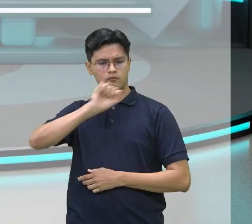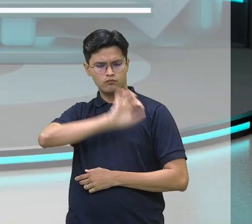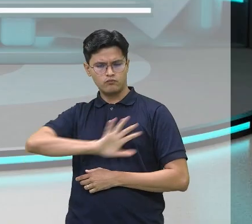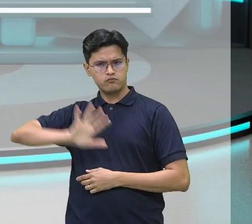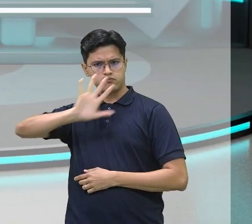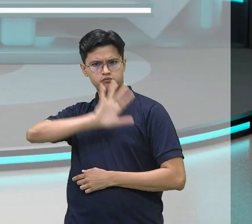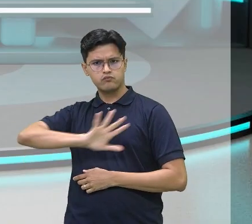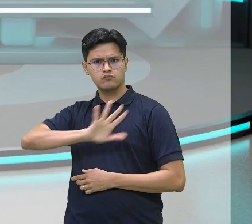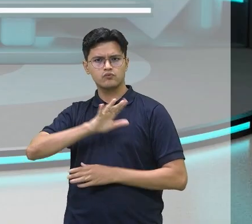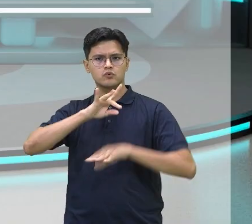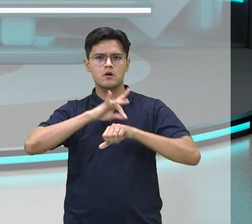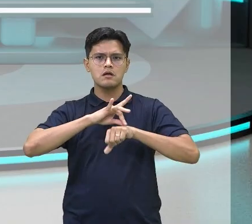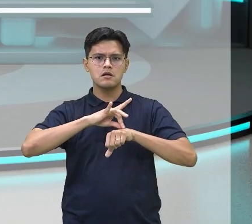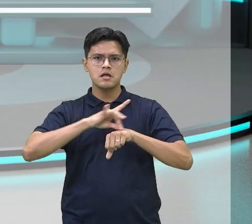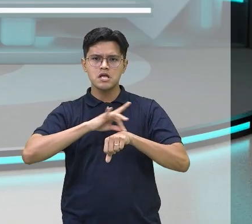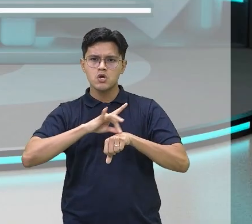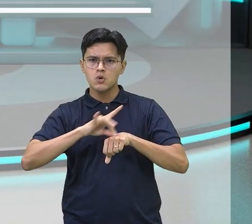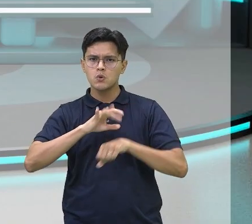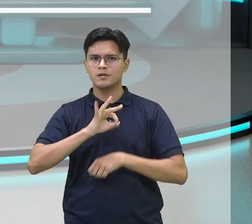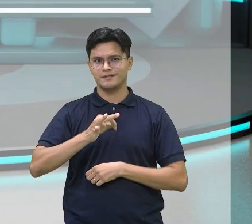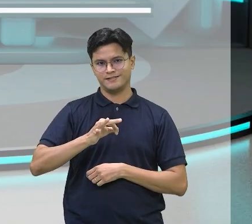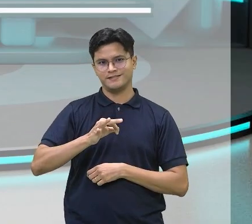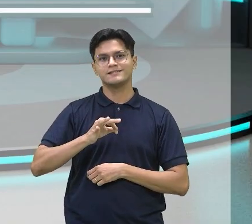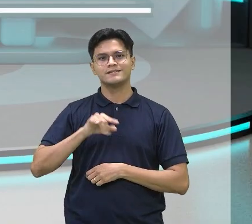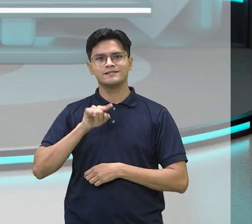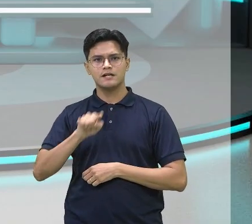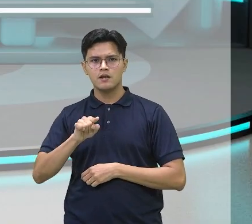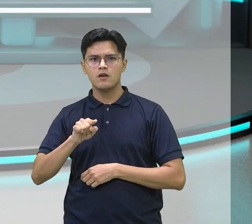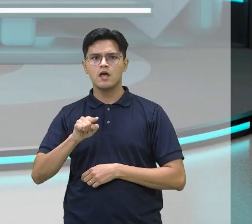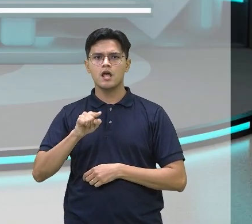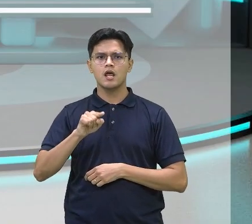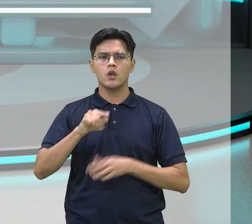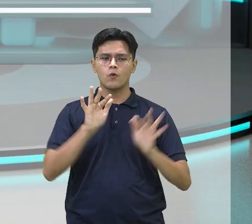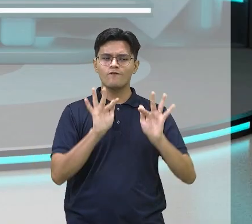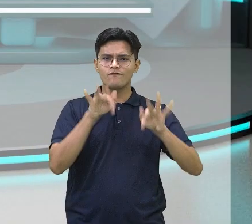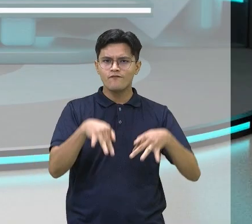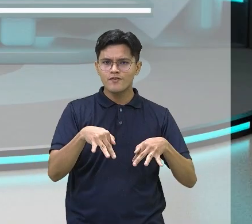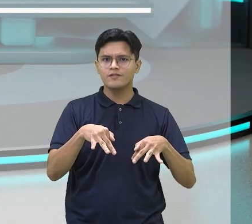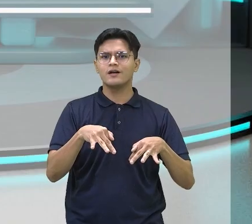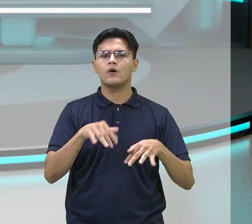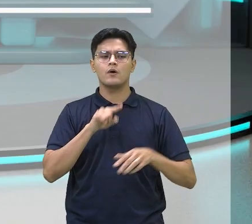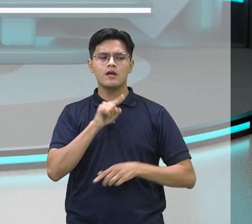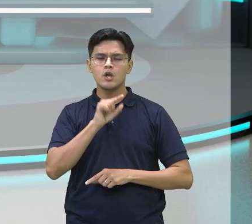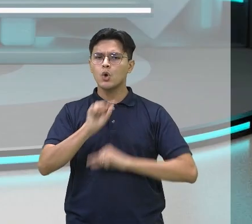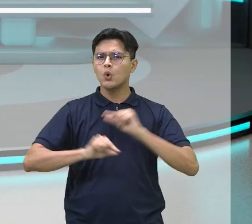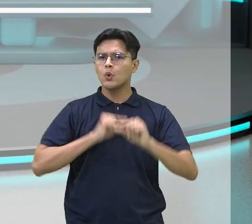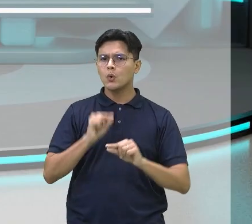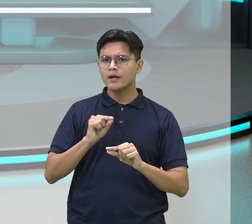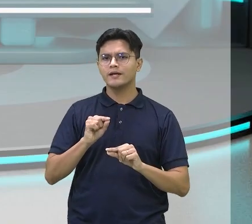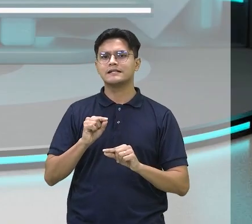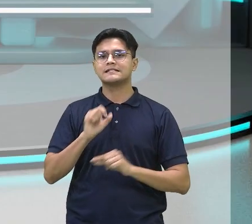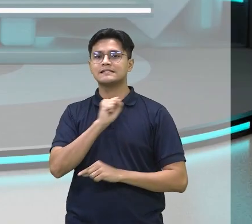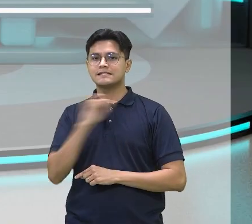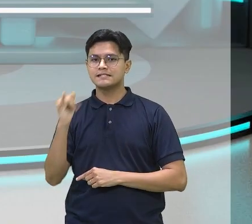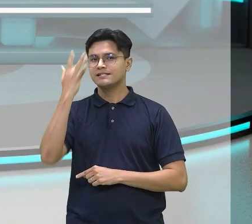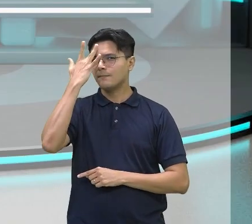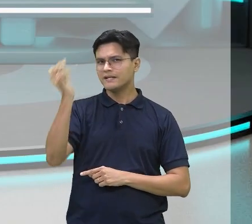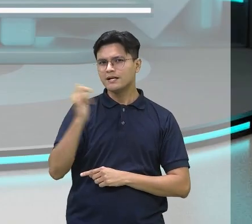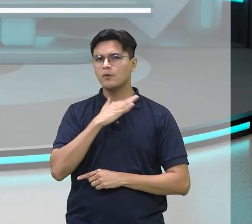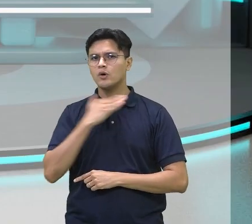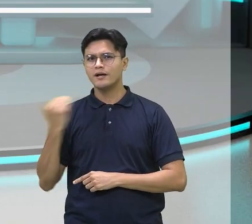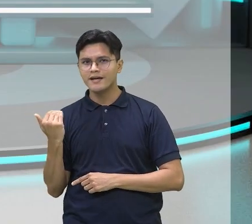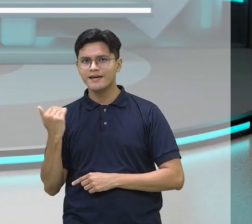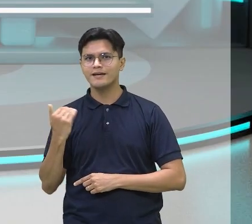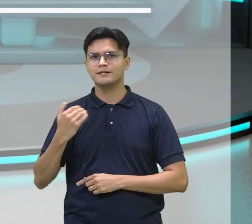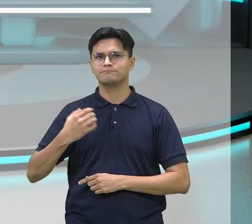amanhã, e no finalzinho ele fala, né, que ia amudecer, ia silenciar essa dor se ele morresse amanhã, essa dor que ele sente no peito, no coração,